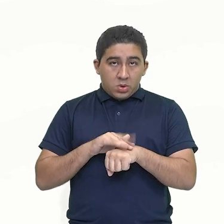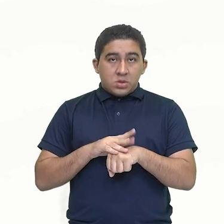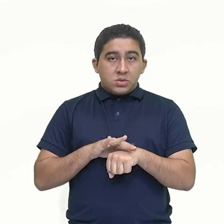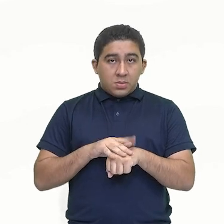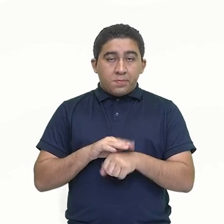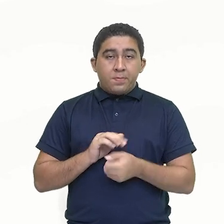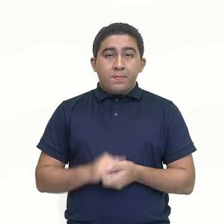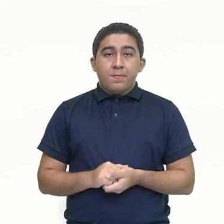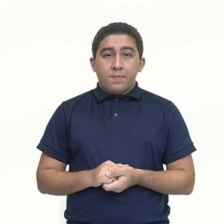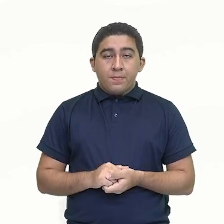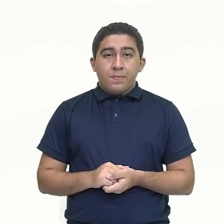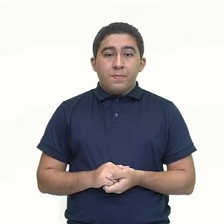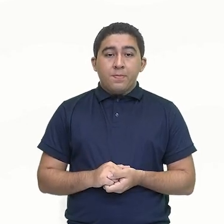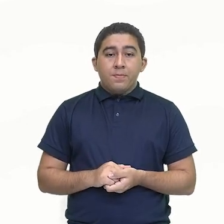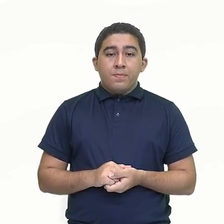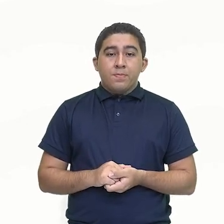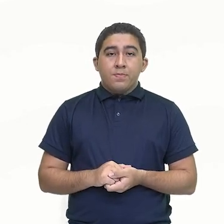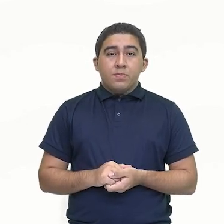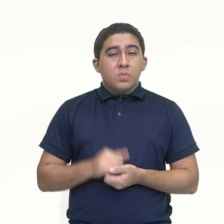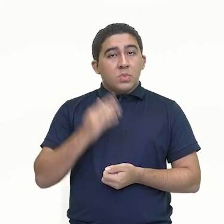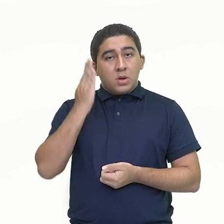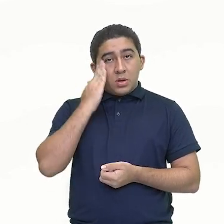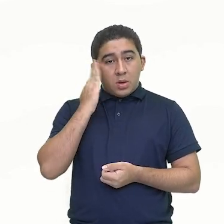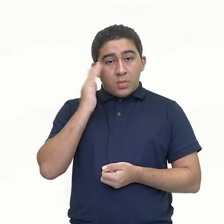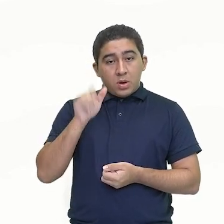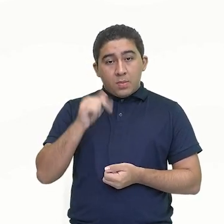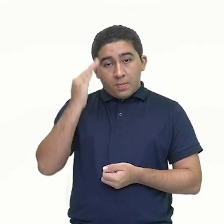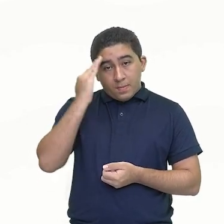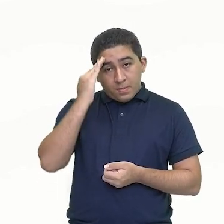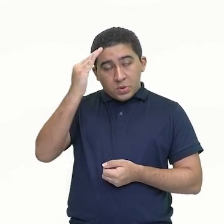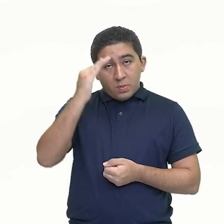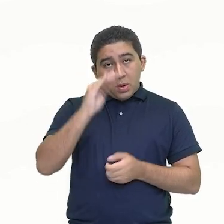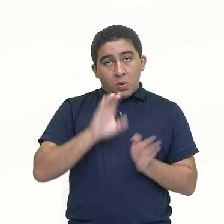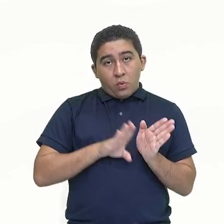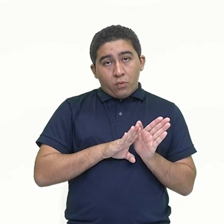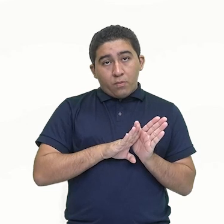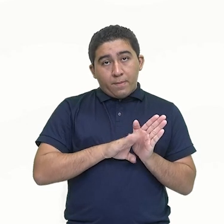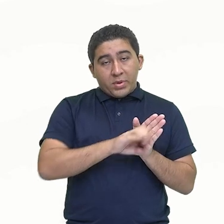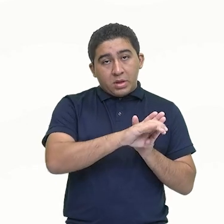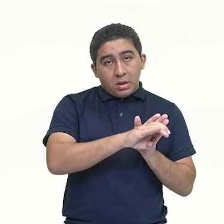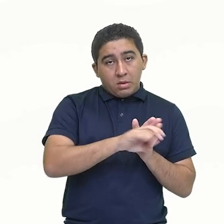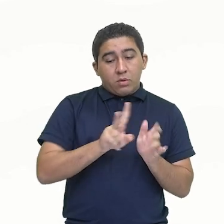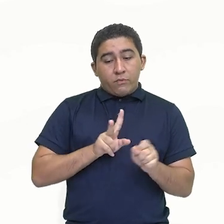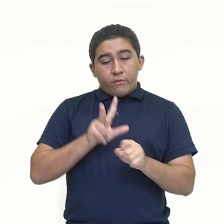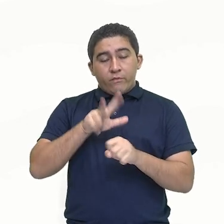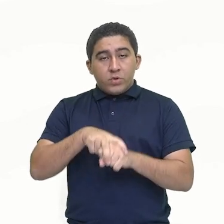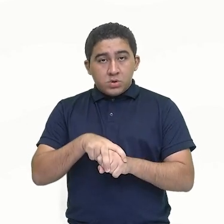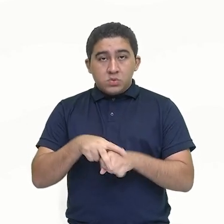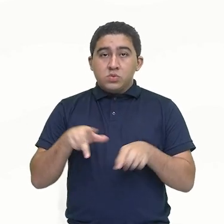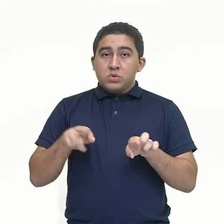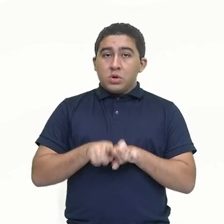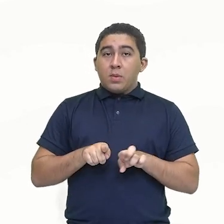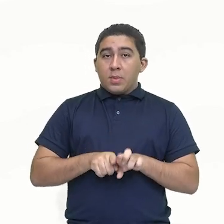comentamos que eles podem ser principalmente do tipo vírus e bactérias, que são